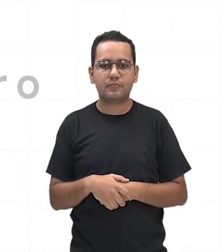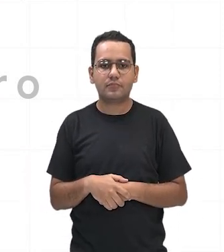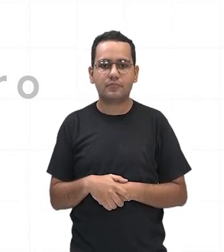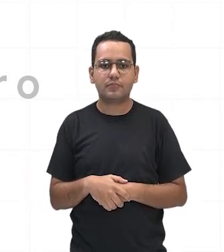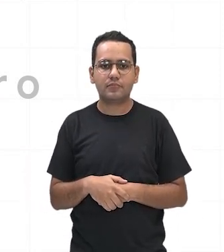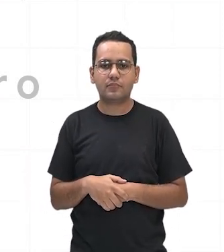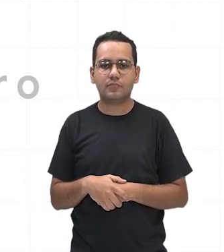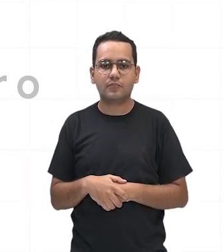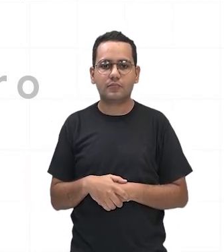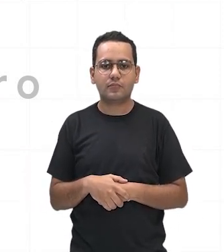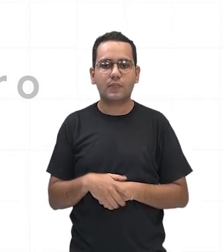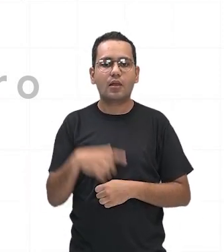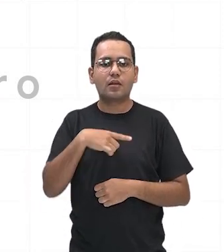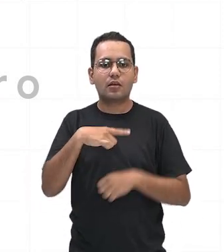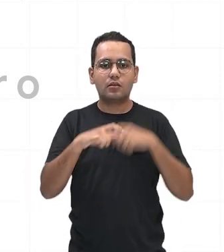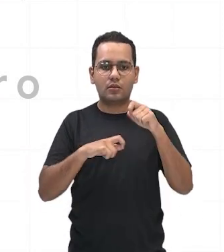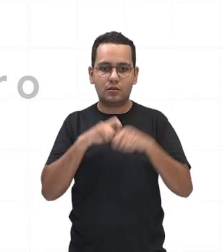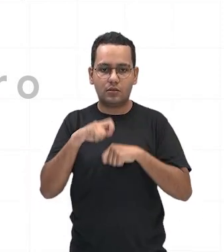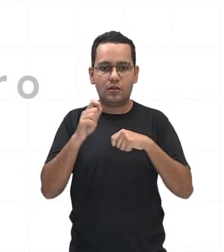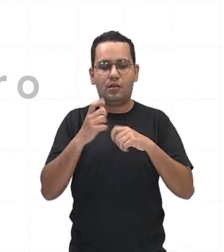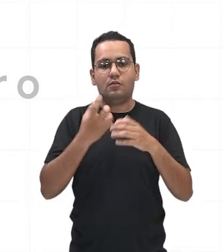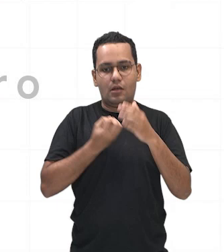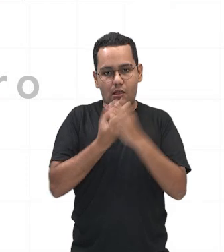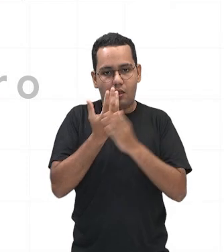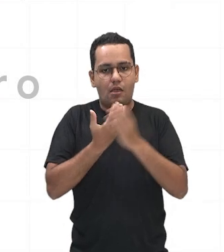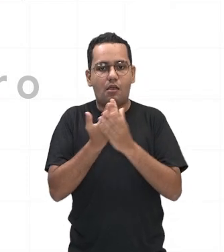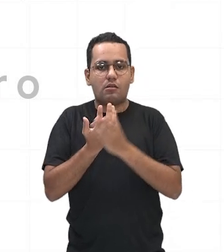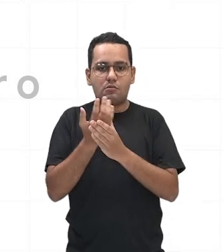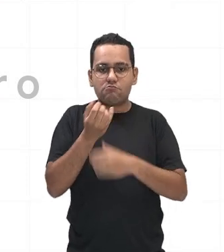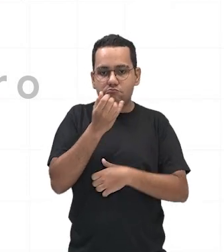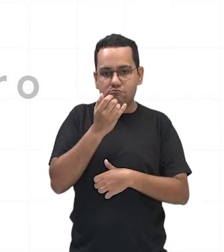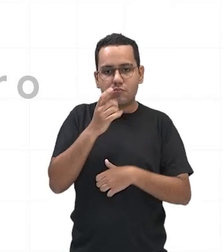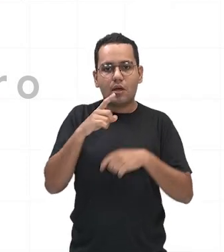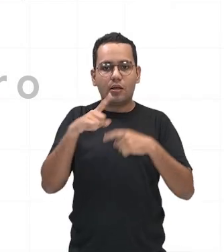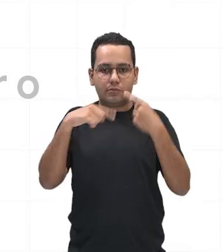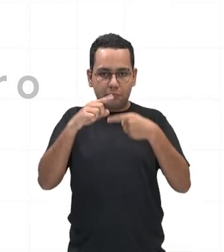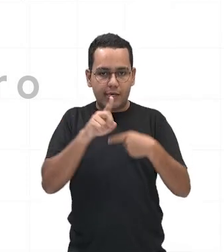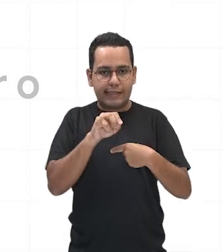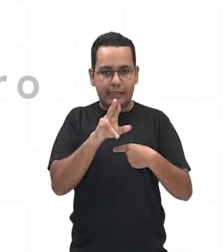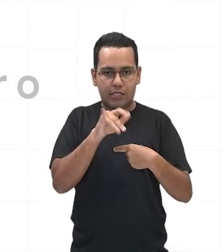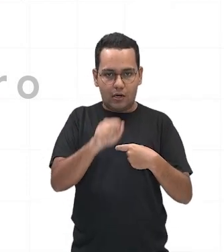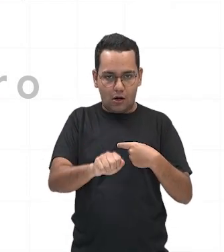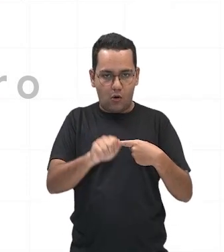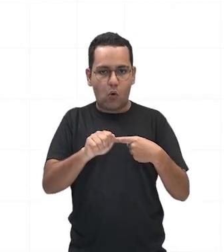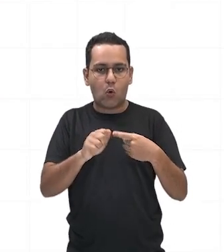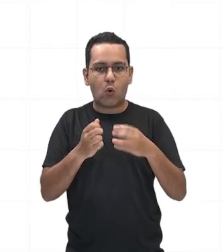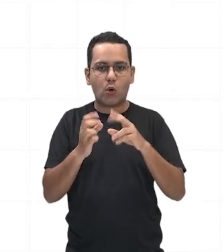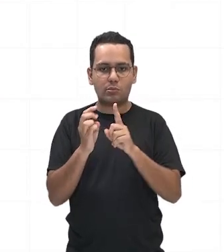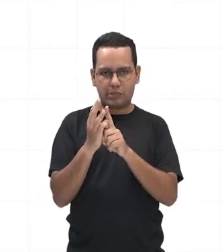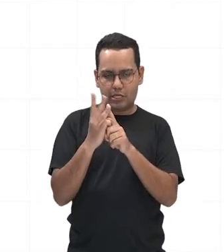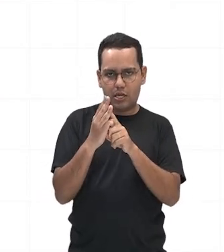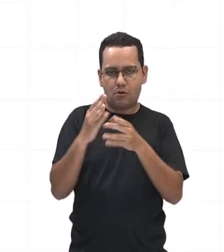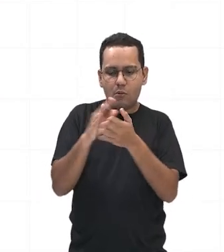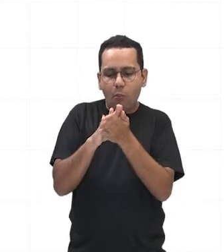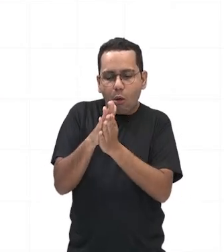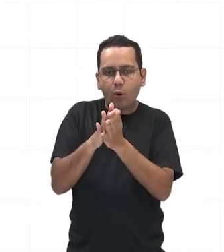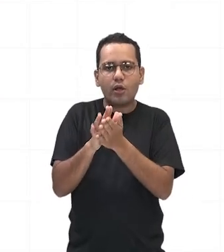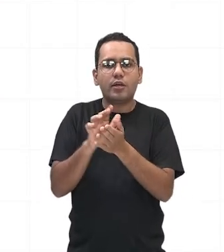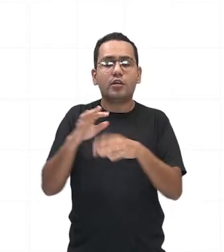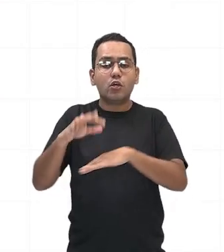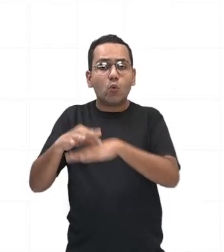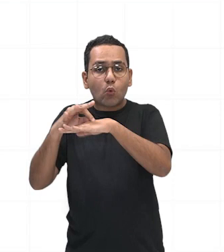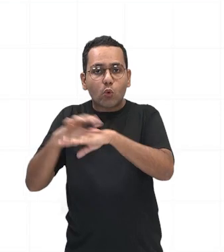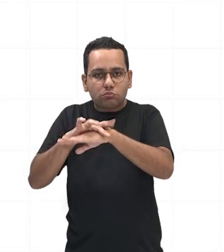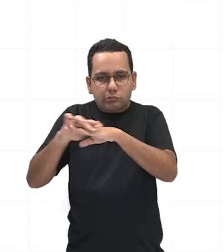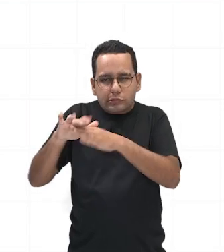trigo, peneirar a farinha, lavar a roupa e tratar o couro. No início, então, do século XI, um